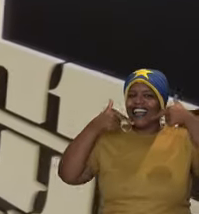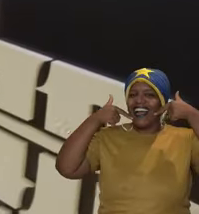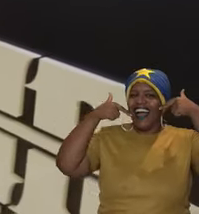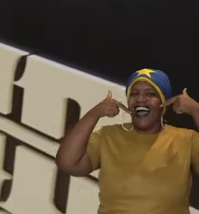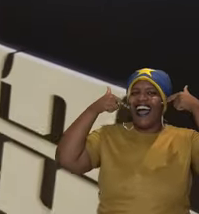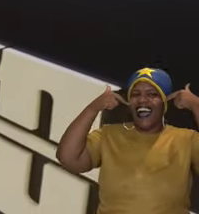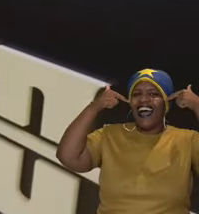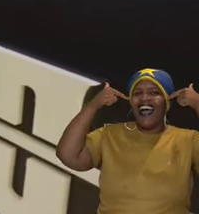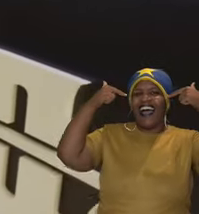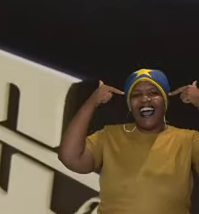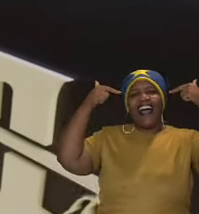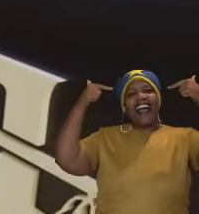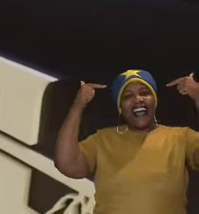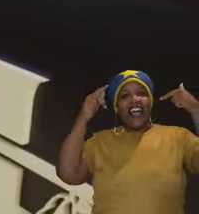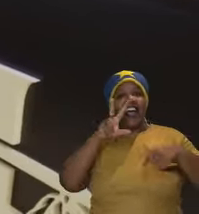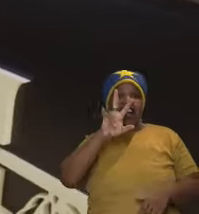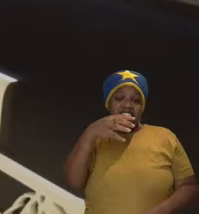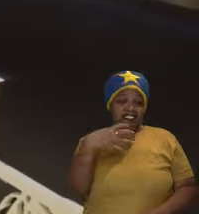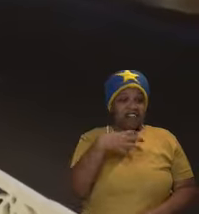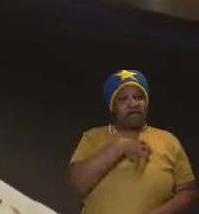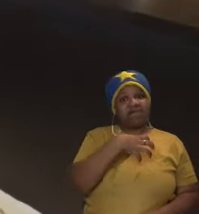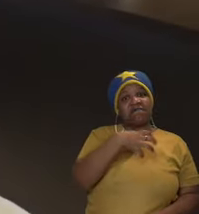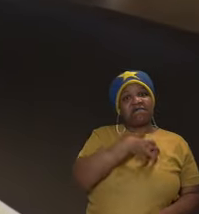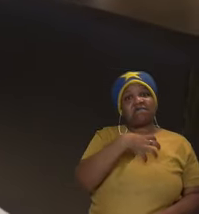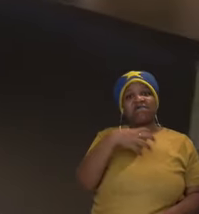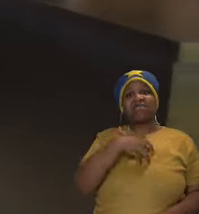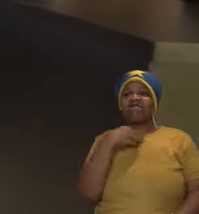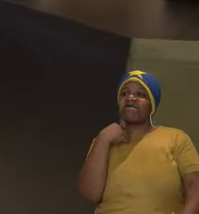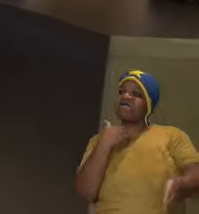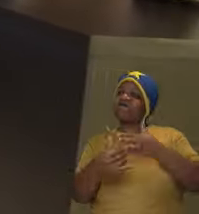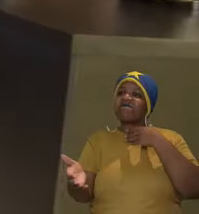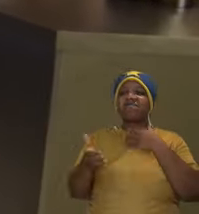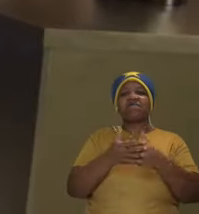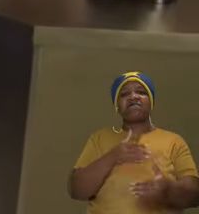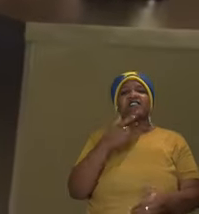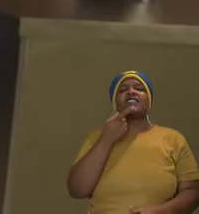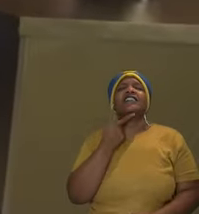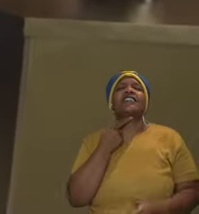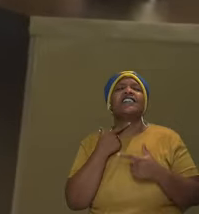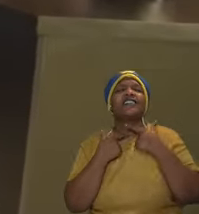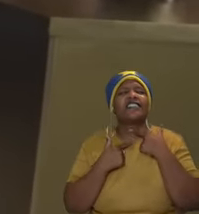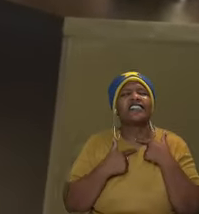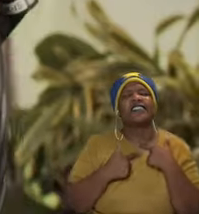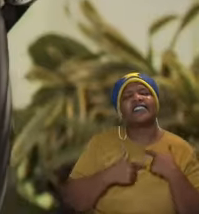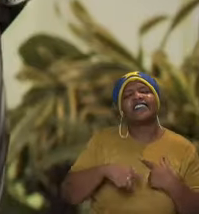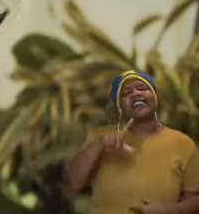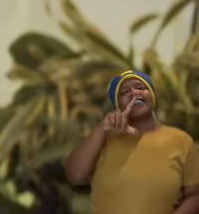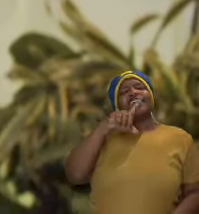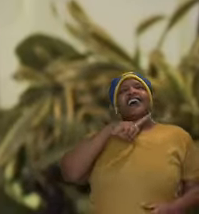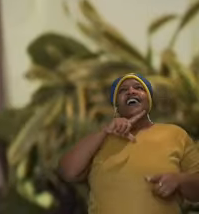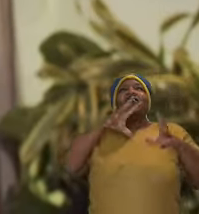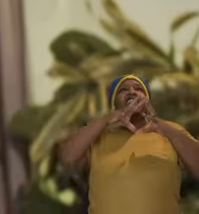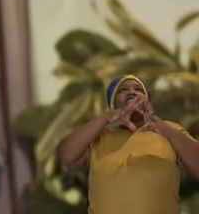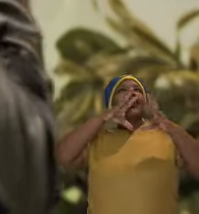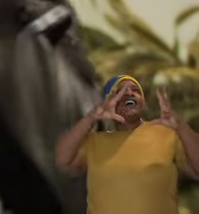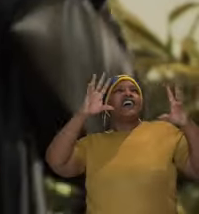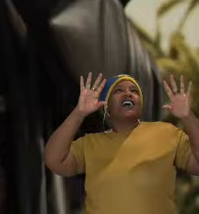rosto. Vai com o seu jeito que ninguém entende, mas deseja tê-la, mas almeja